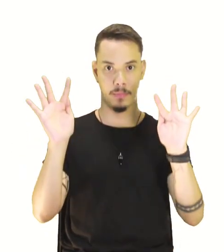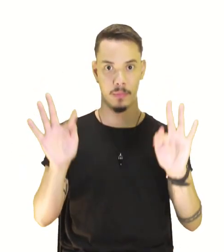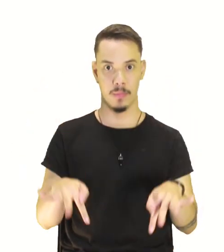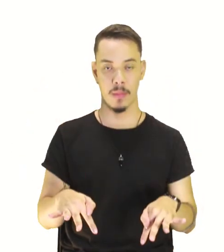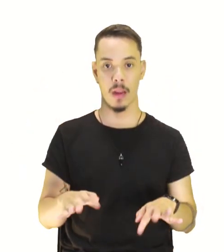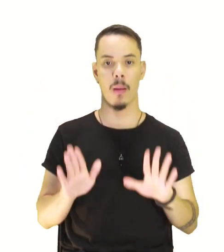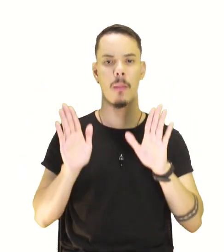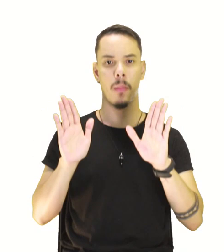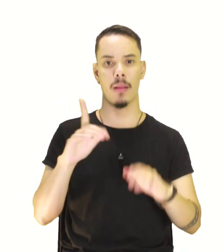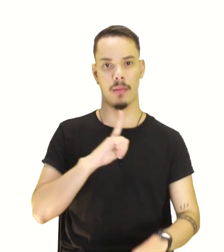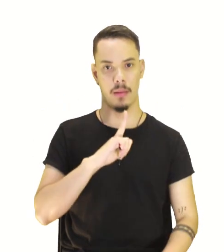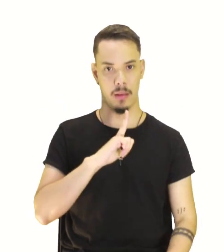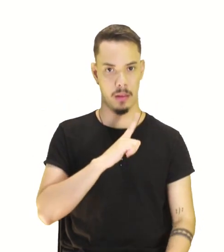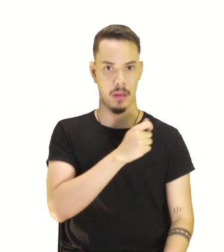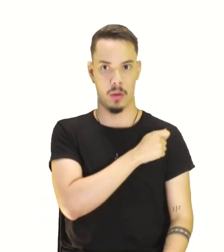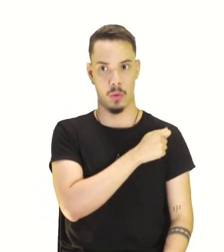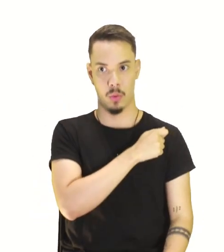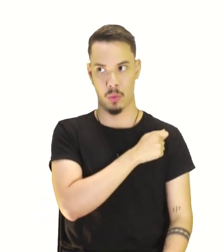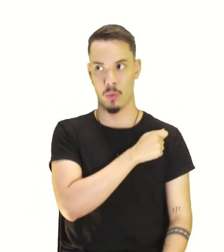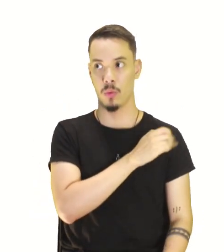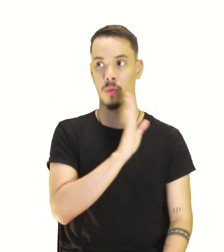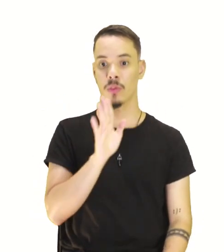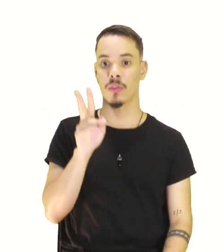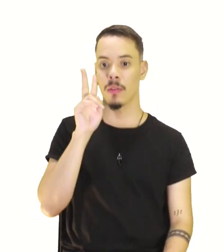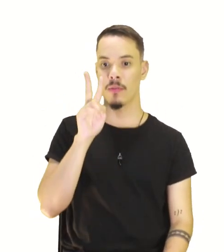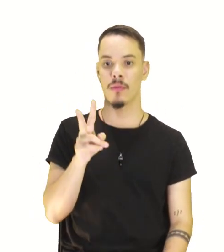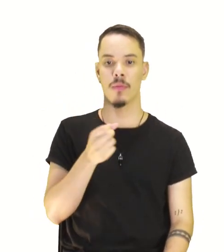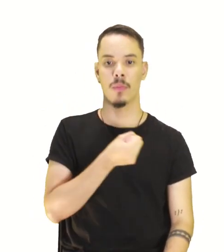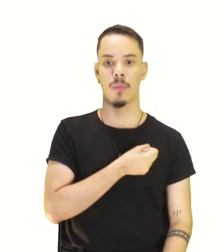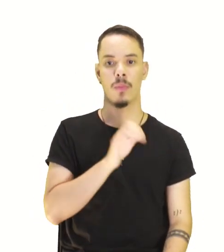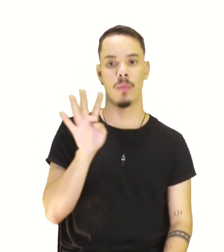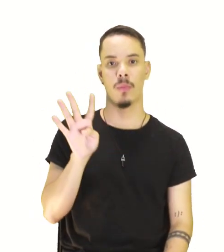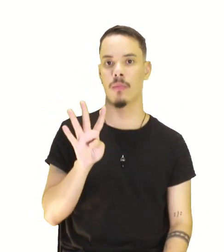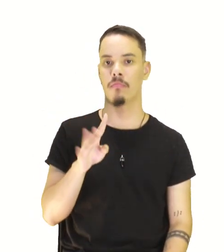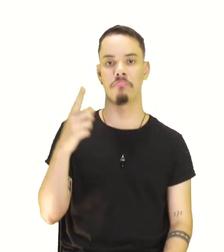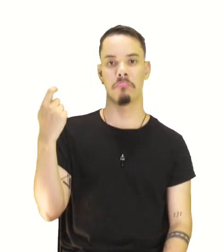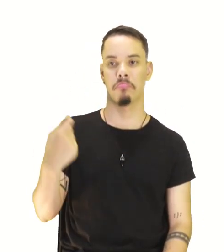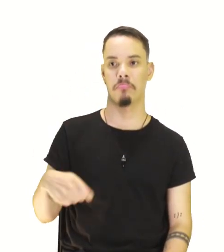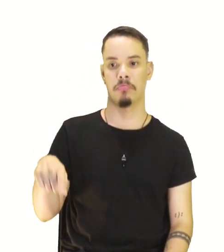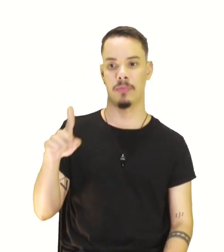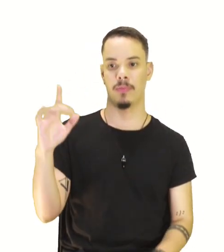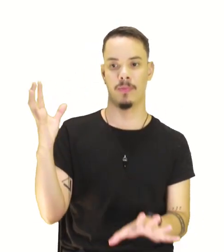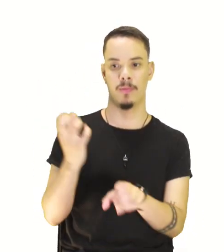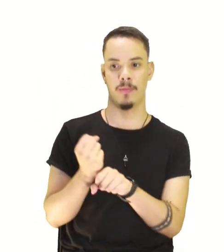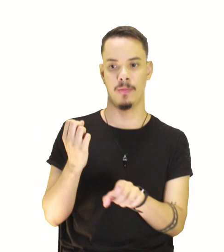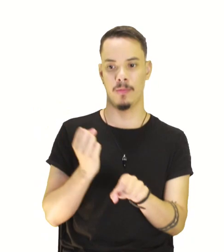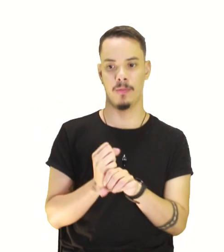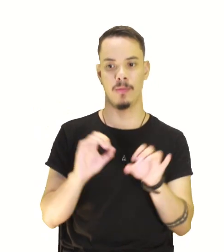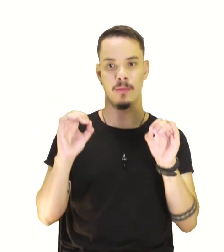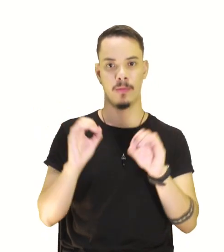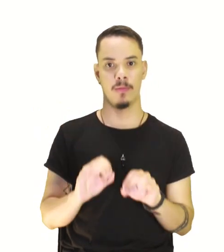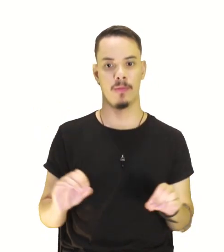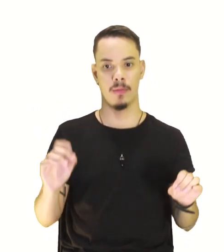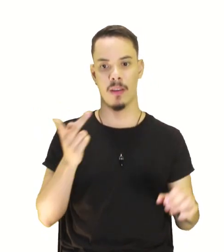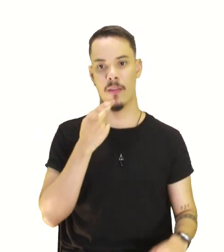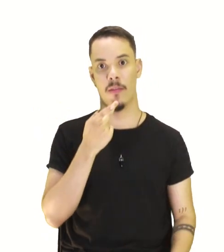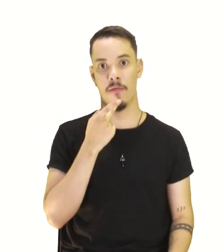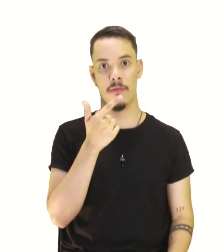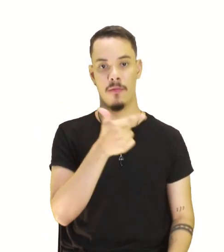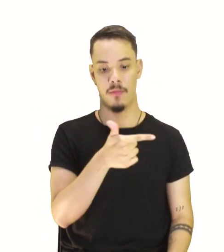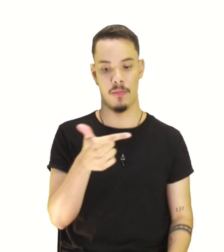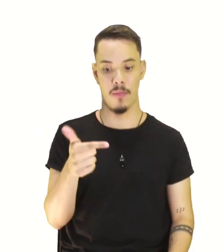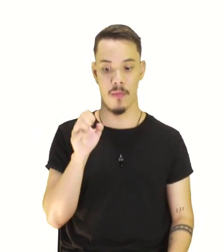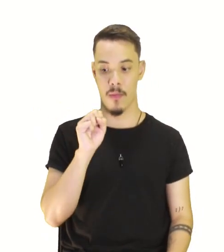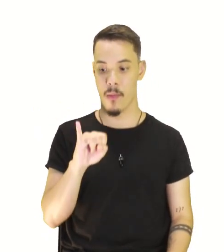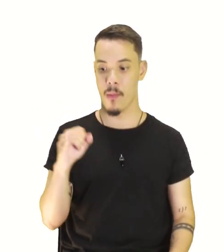né? E teve aluno que já enxergou esse 4 sem precisar fazer a conta. Porque ele falou, bom, sai 22. Então se entrar